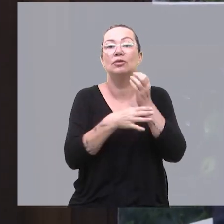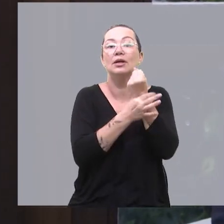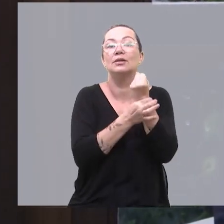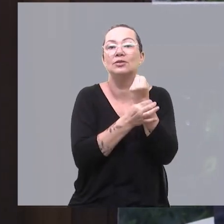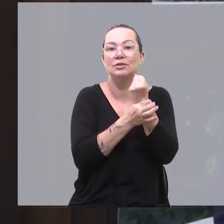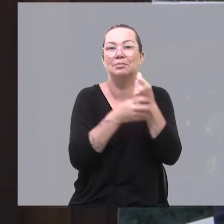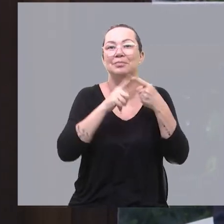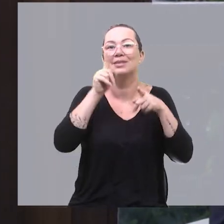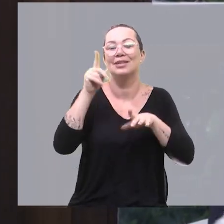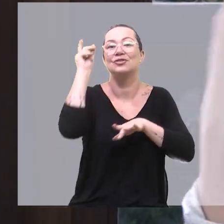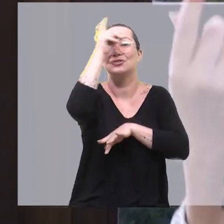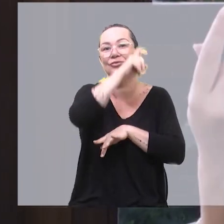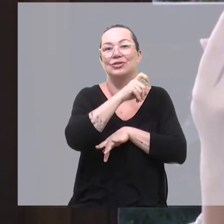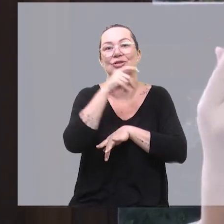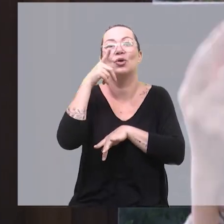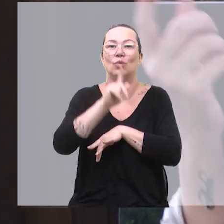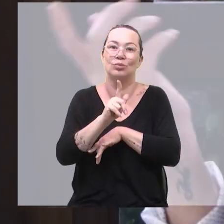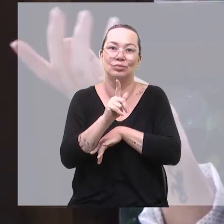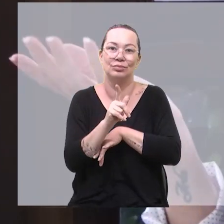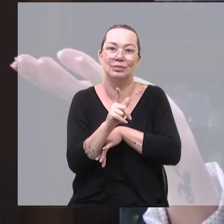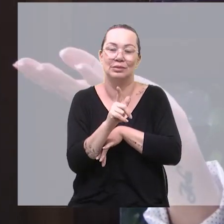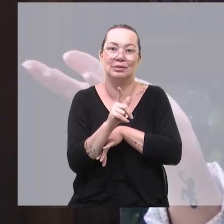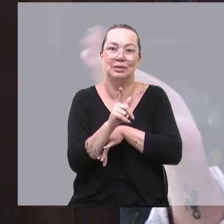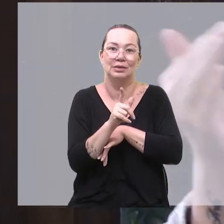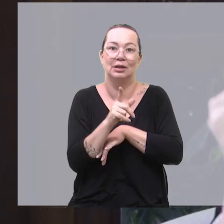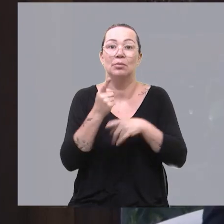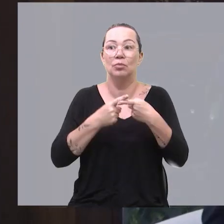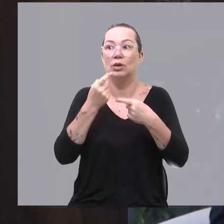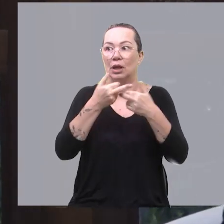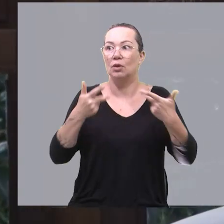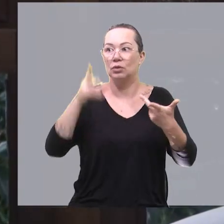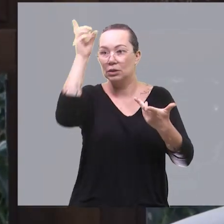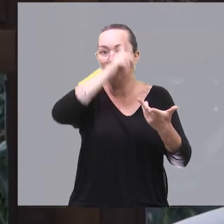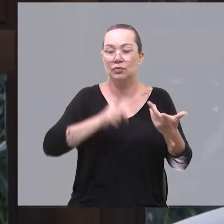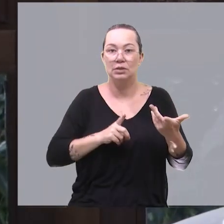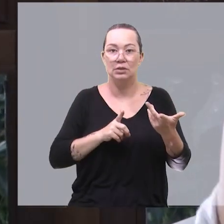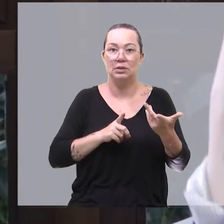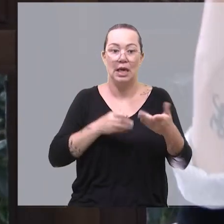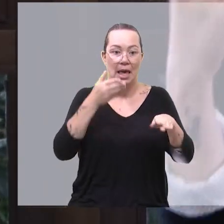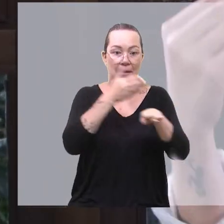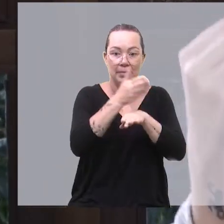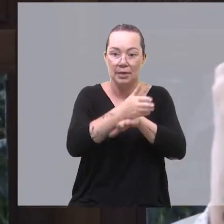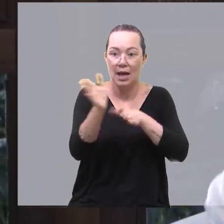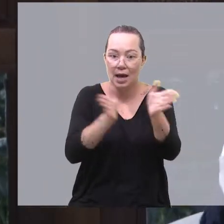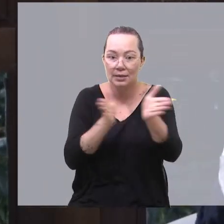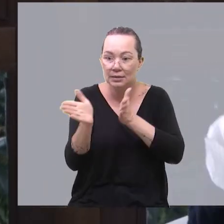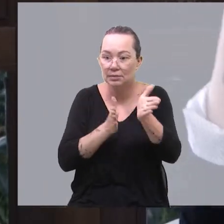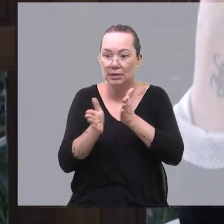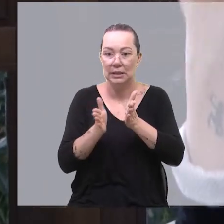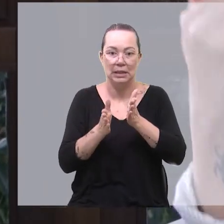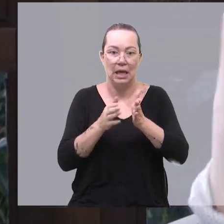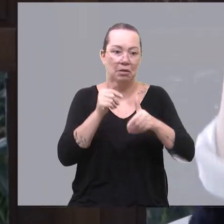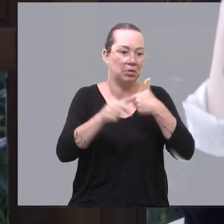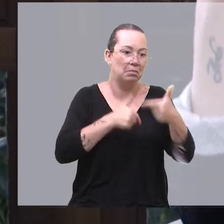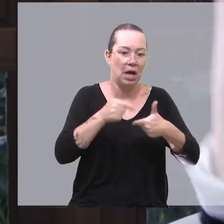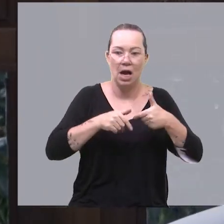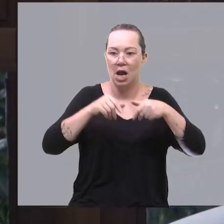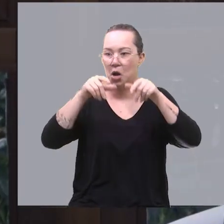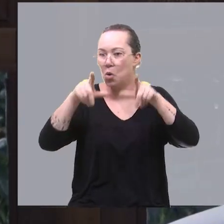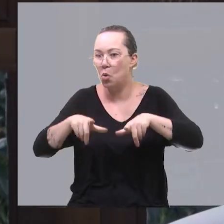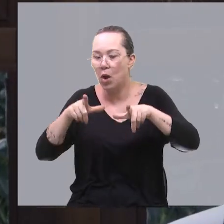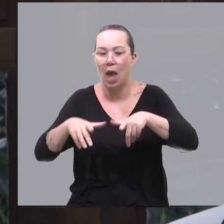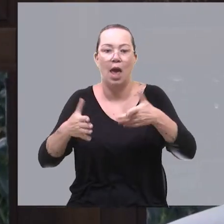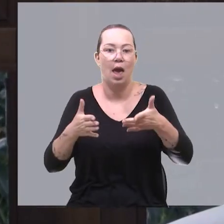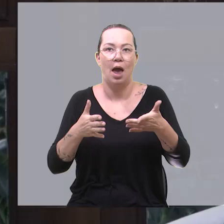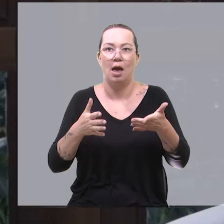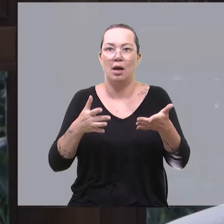direitos, pela dificuldade de acesso, que é uma das grandes questões das deficiências, é a dificuldade de acessar, seja lá o serviço, o